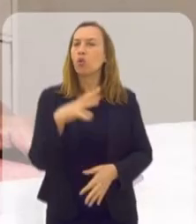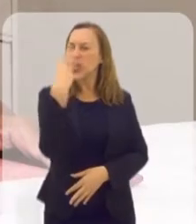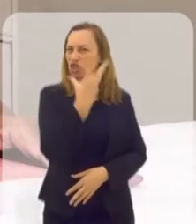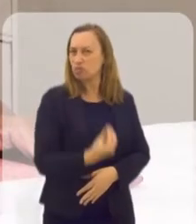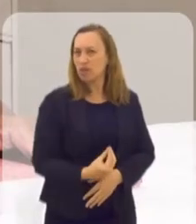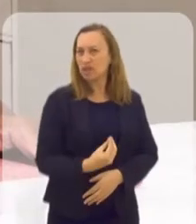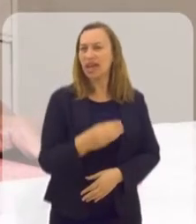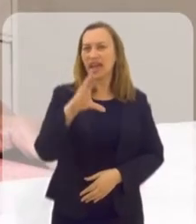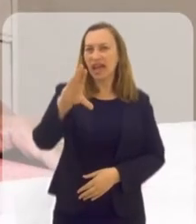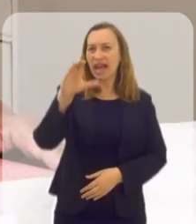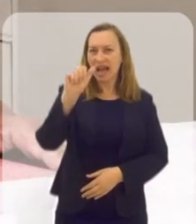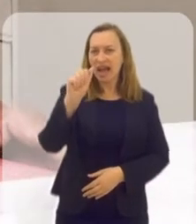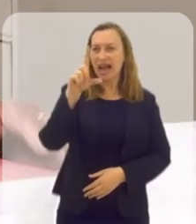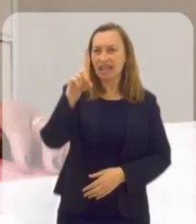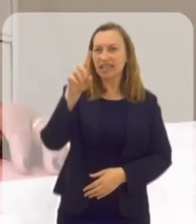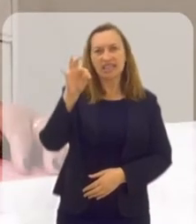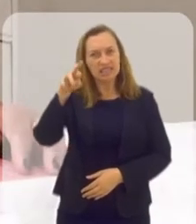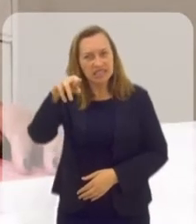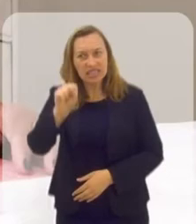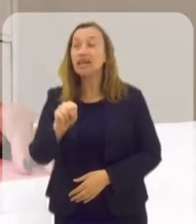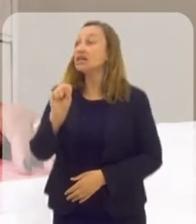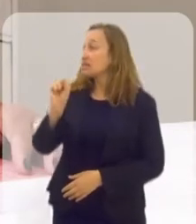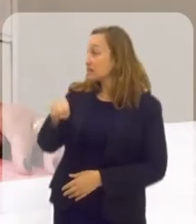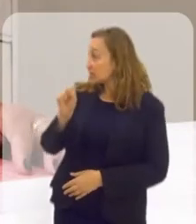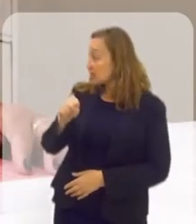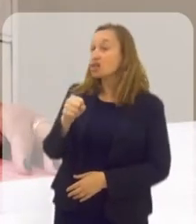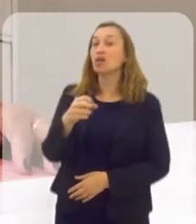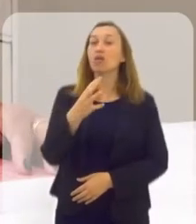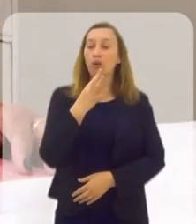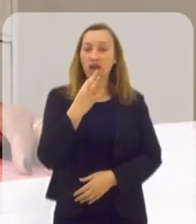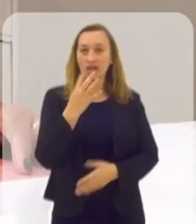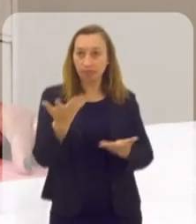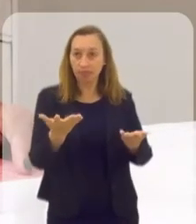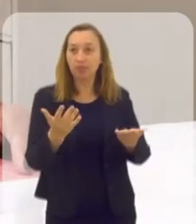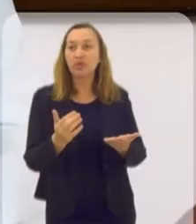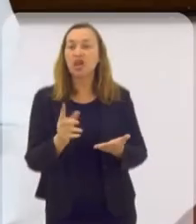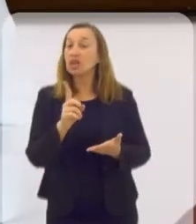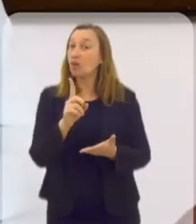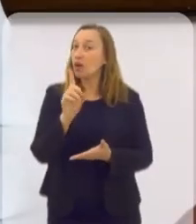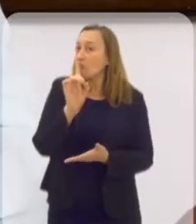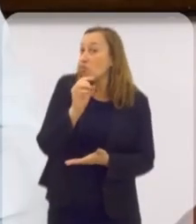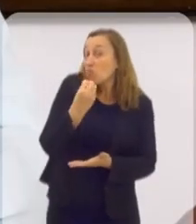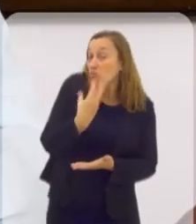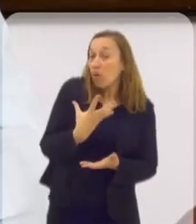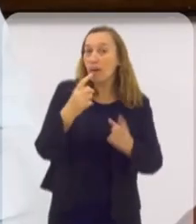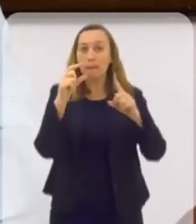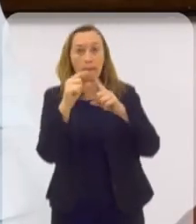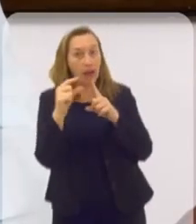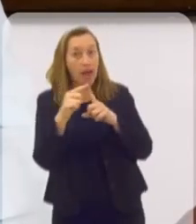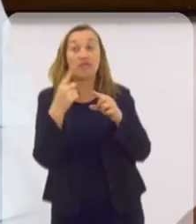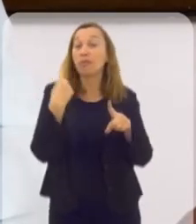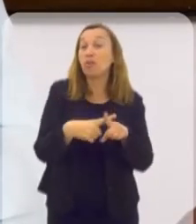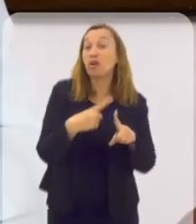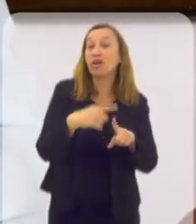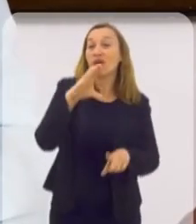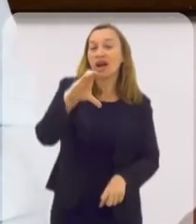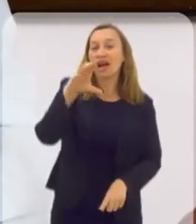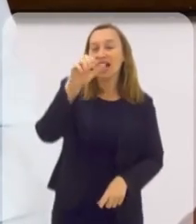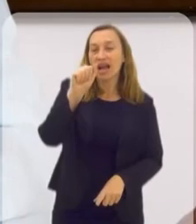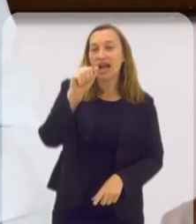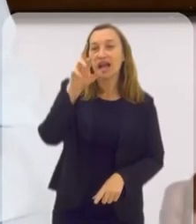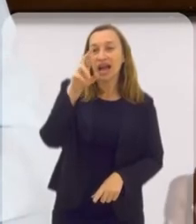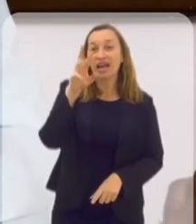seria o kardecista? E isso, os espíritas são aqueles que as pessoas conhecem como kardecista, que não é um bom termo, Certo. porque